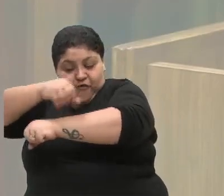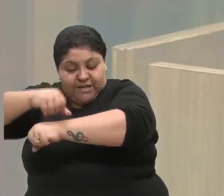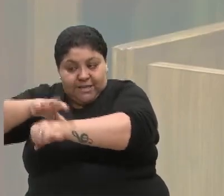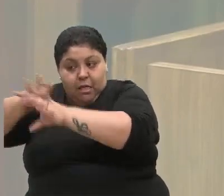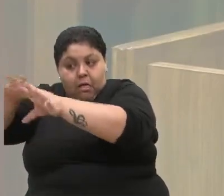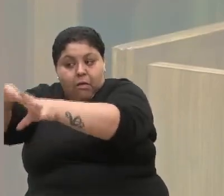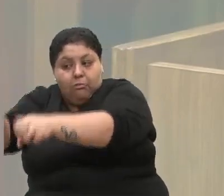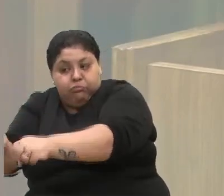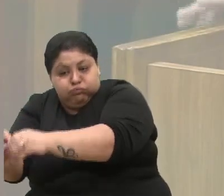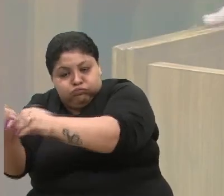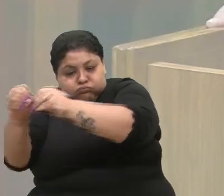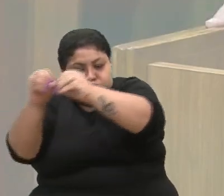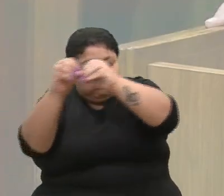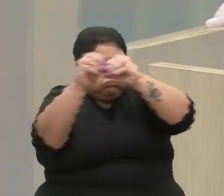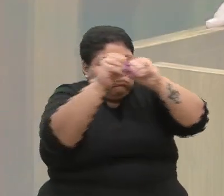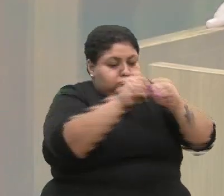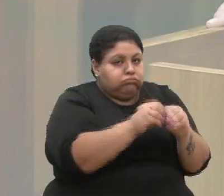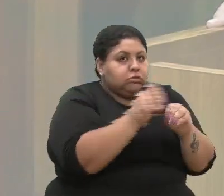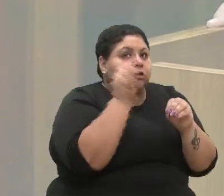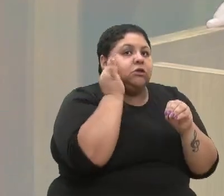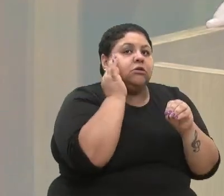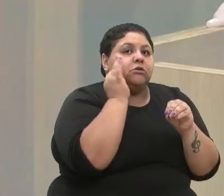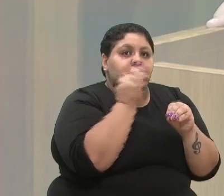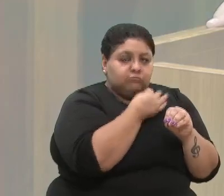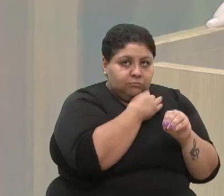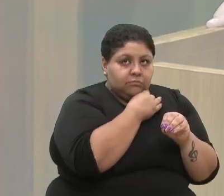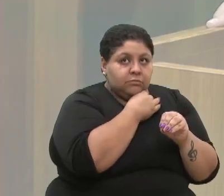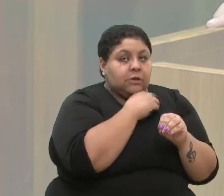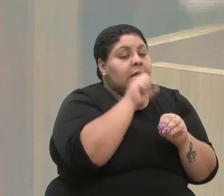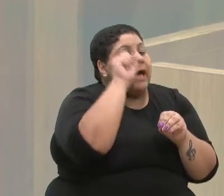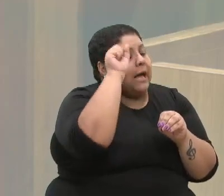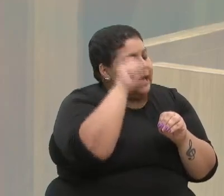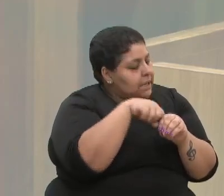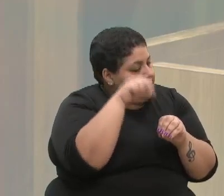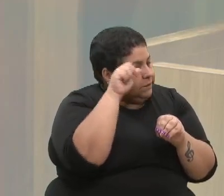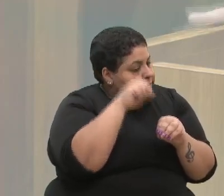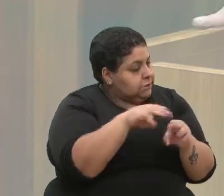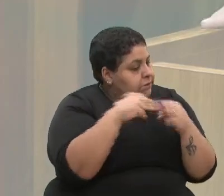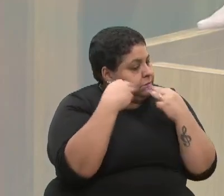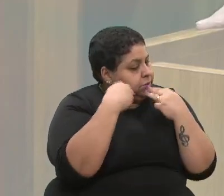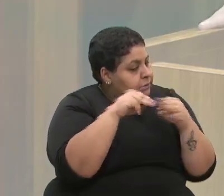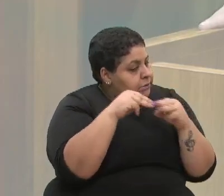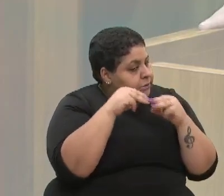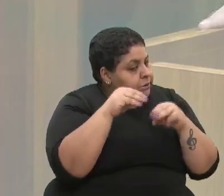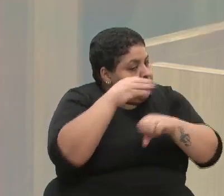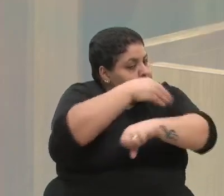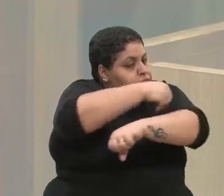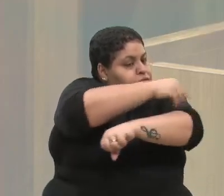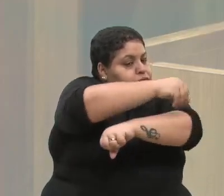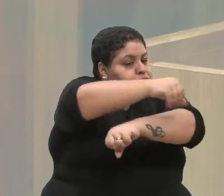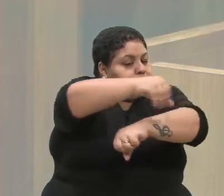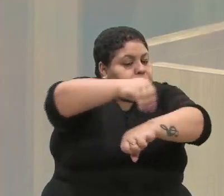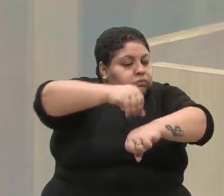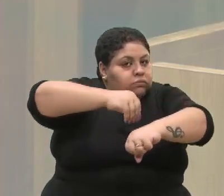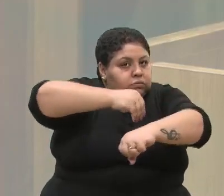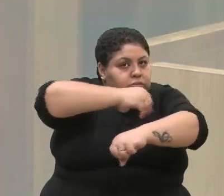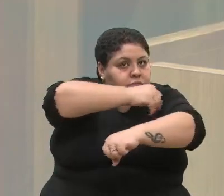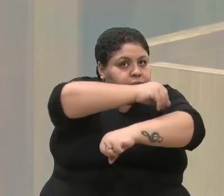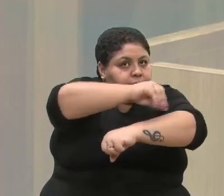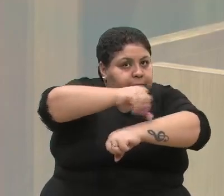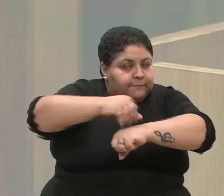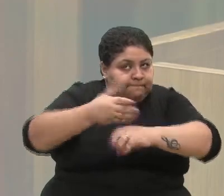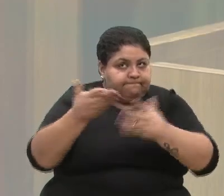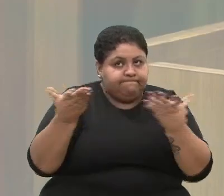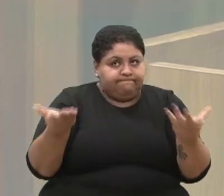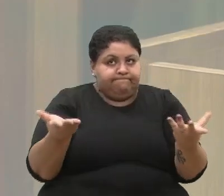sim as máquinas da prefeitura espalharam o tal do fresado. Então, o